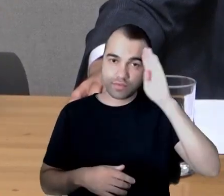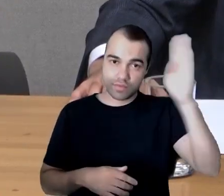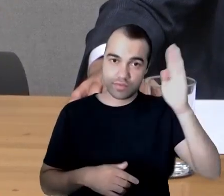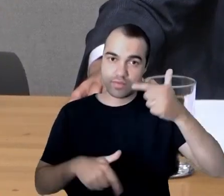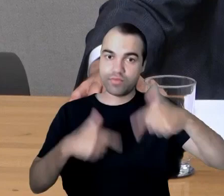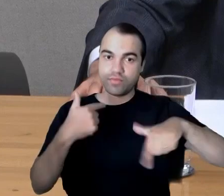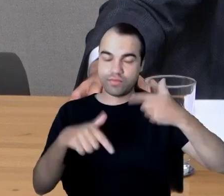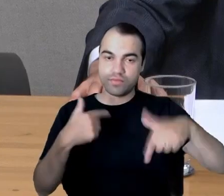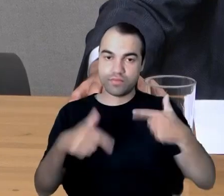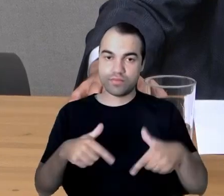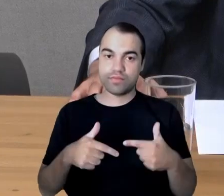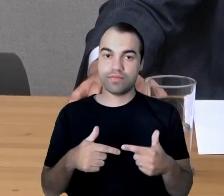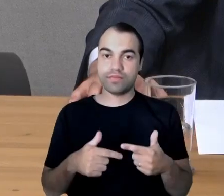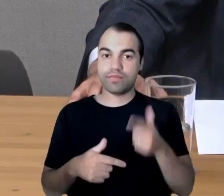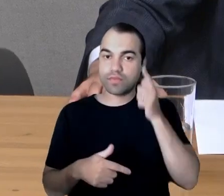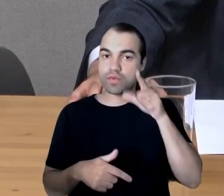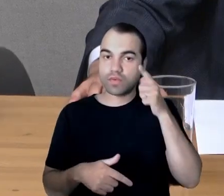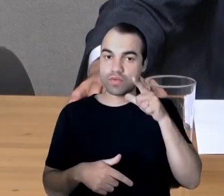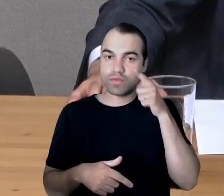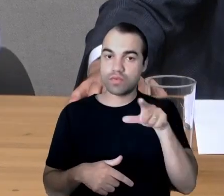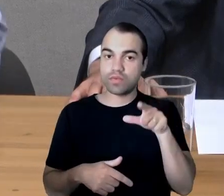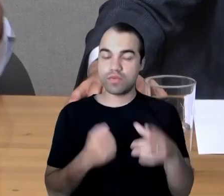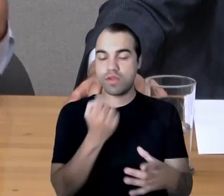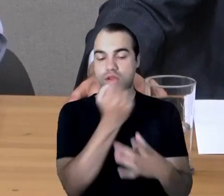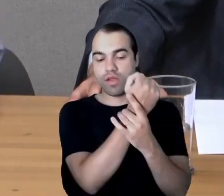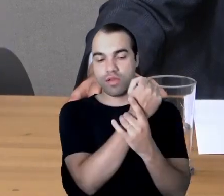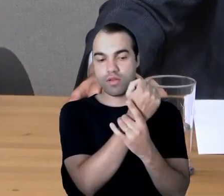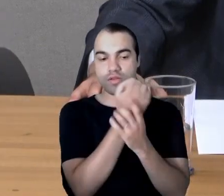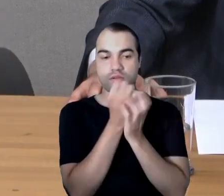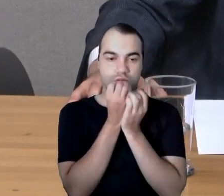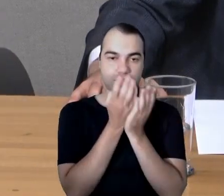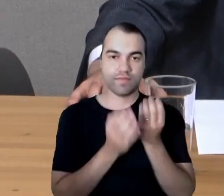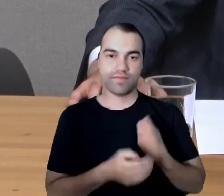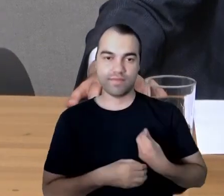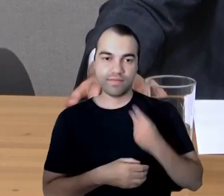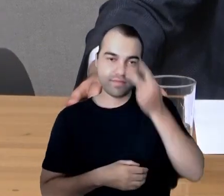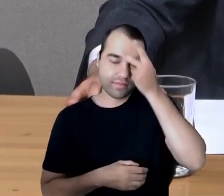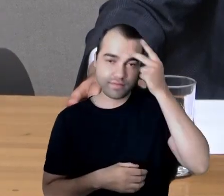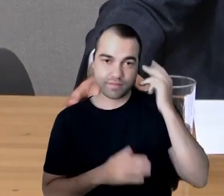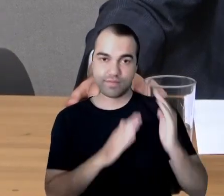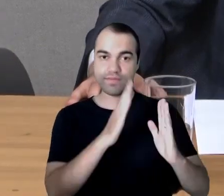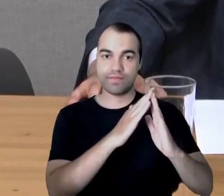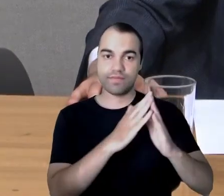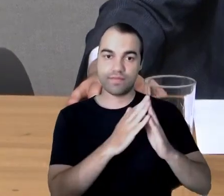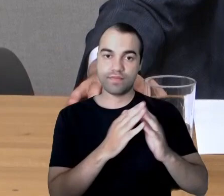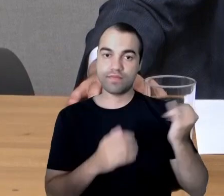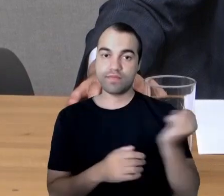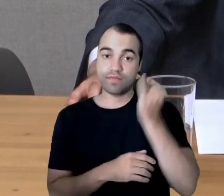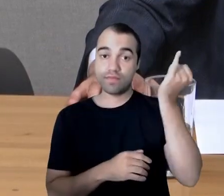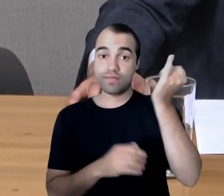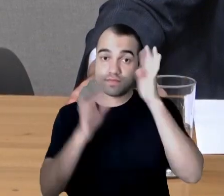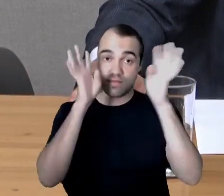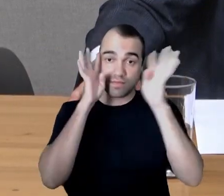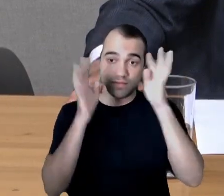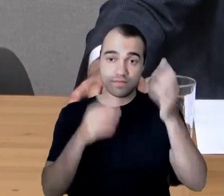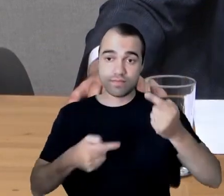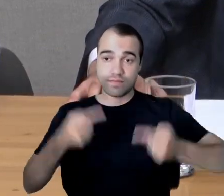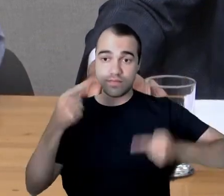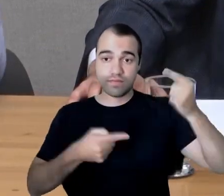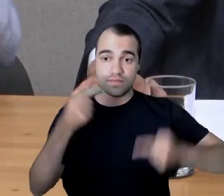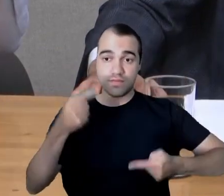a boa vida de quem mora então é importante a gente também trazer essas reflexões é para discussão eu digo isso nem